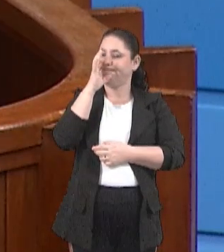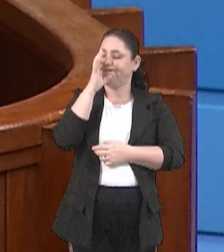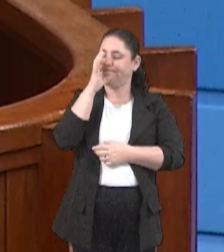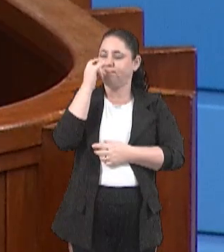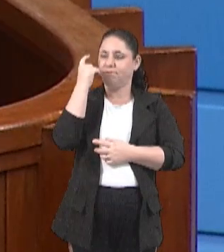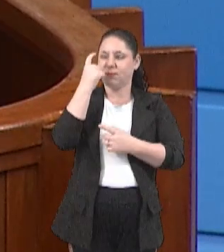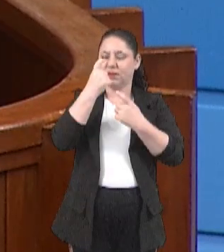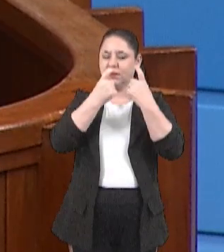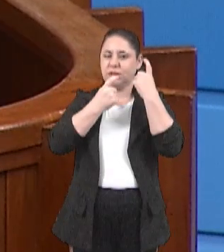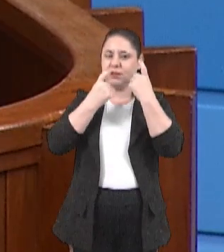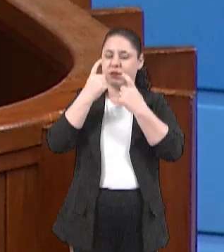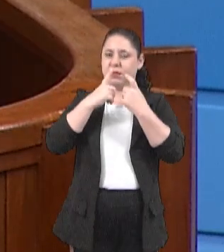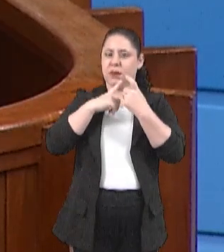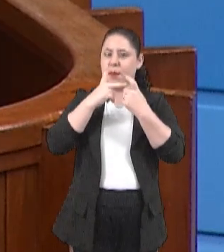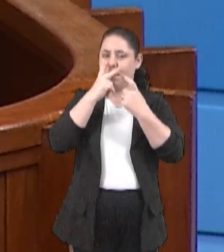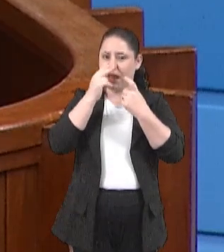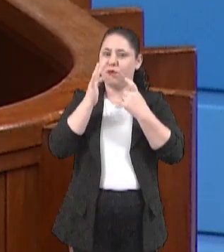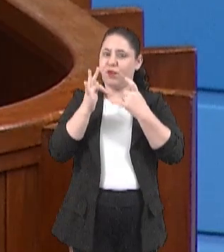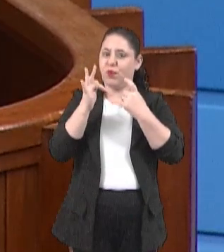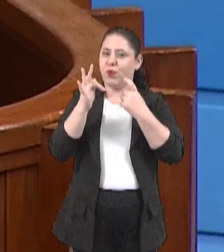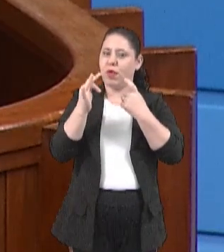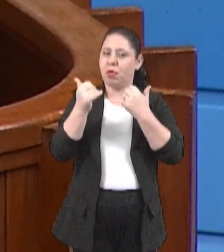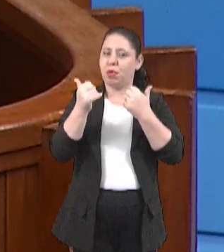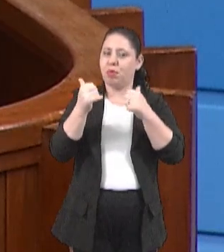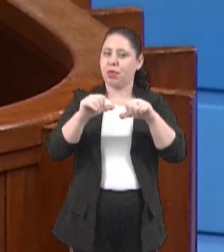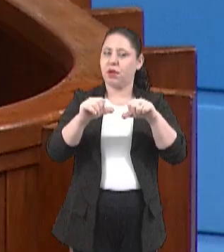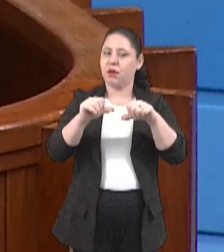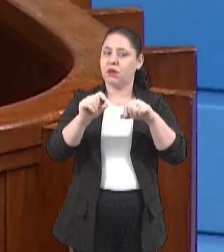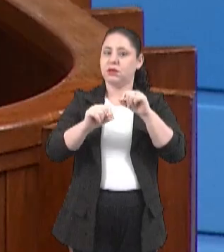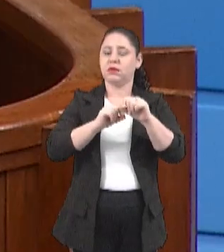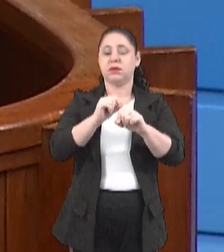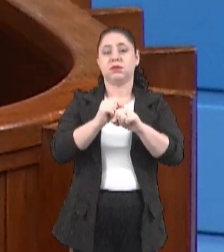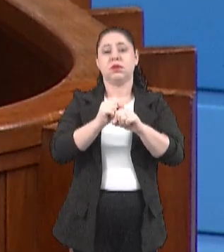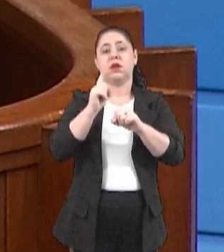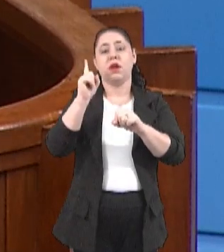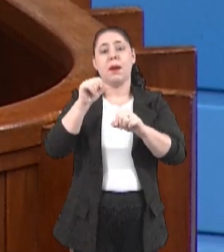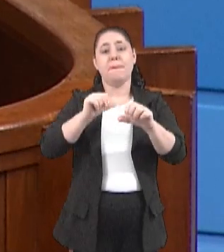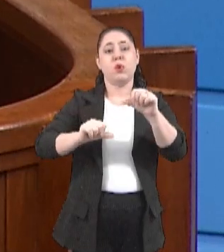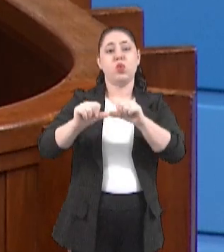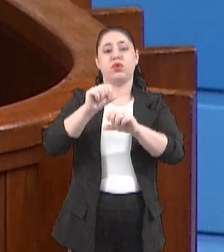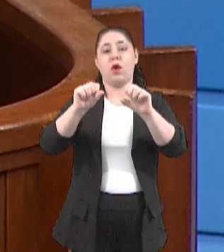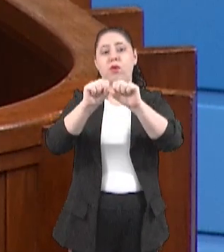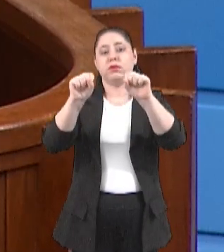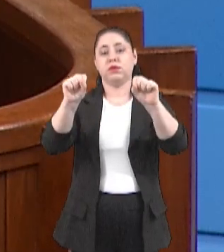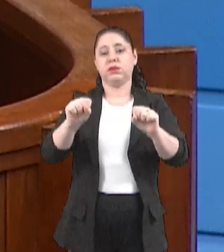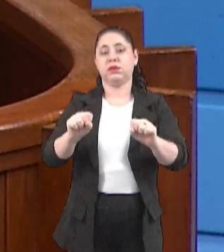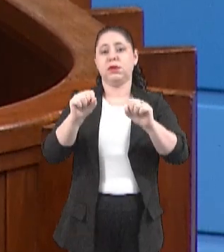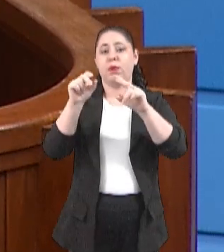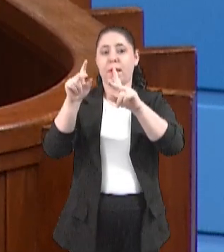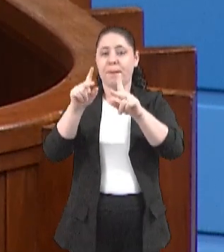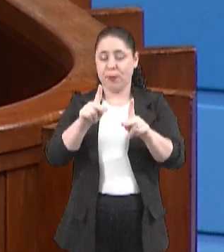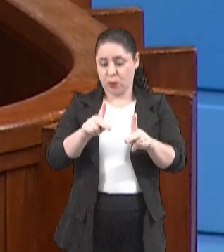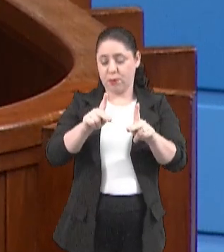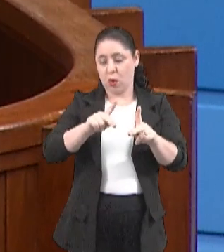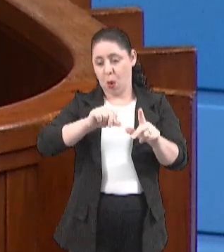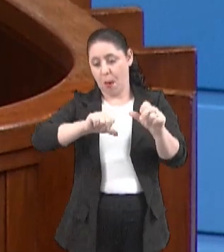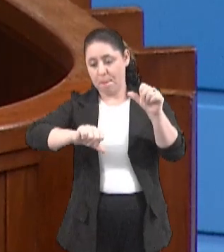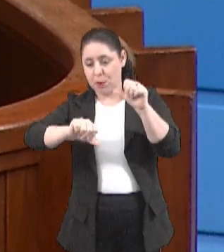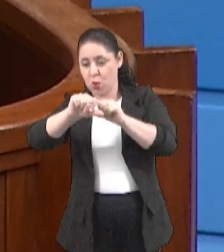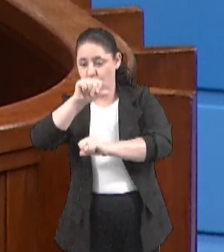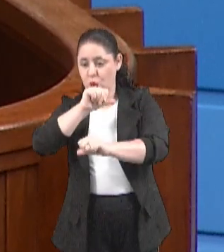bastante preocupação é que esse processo nada mais é do que mudar um sistema público para um